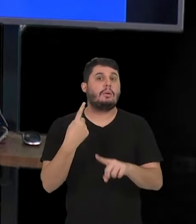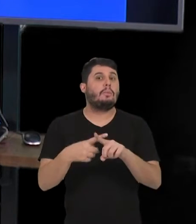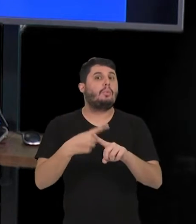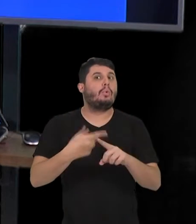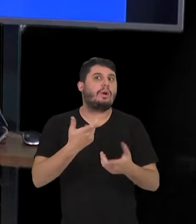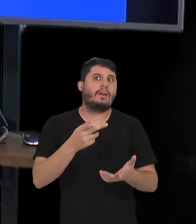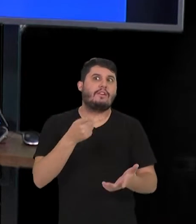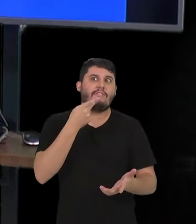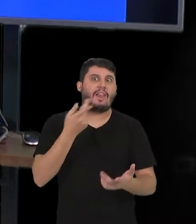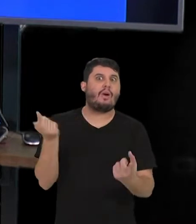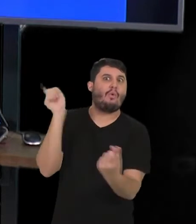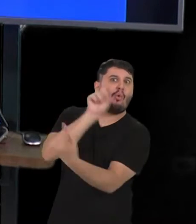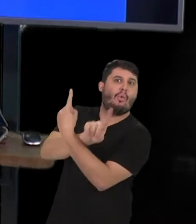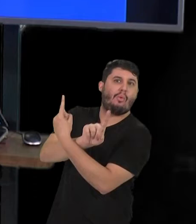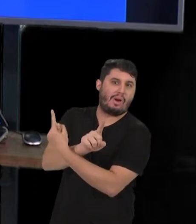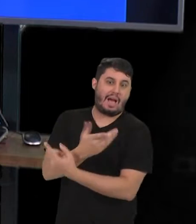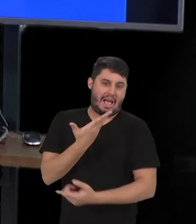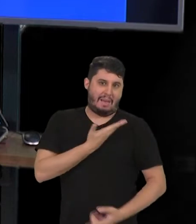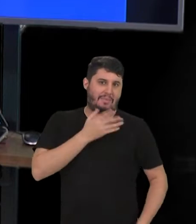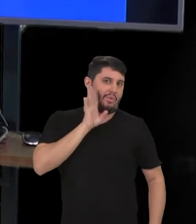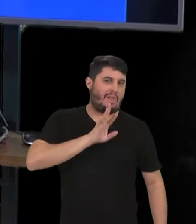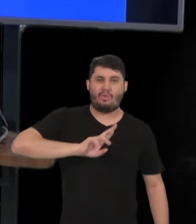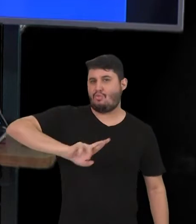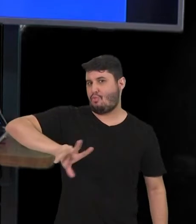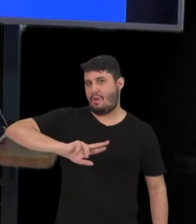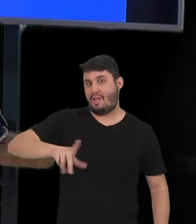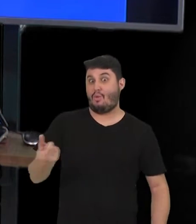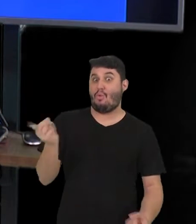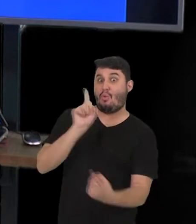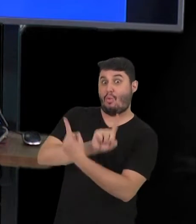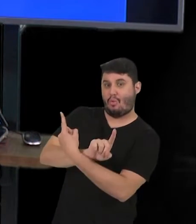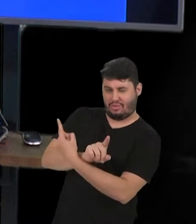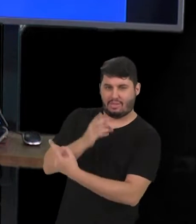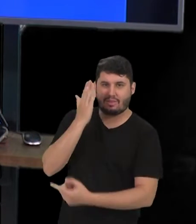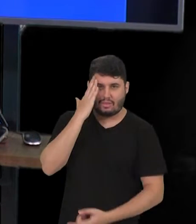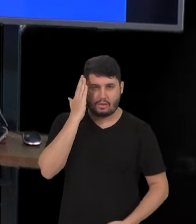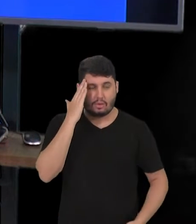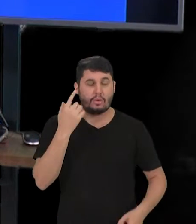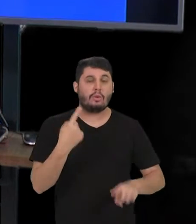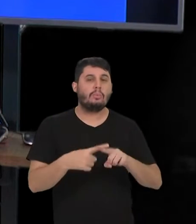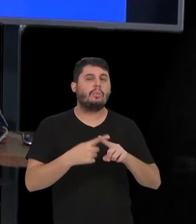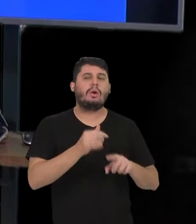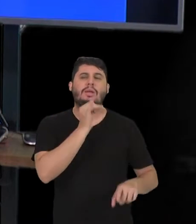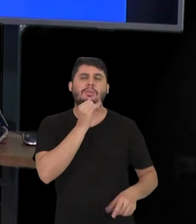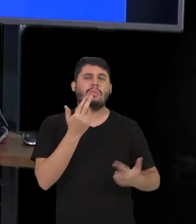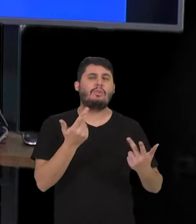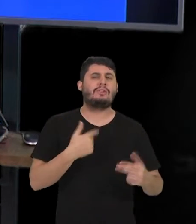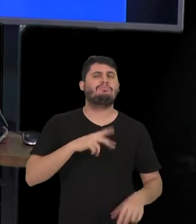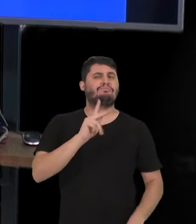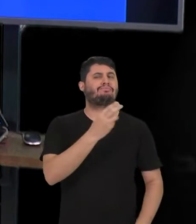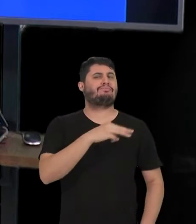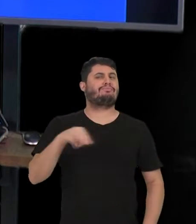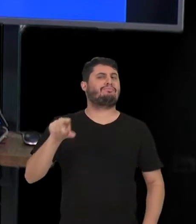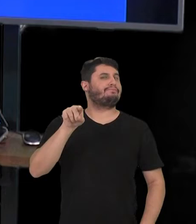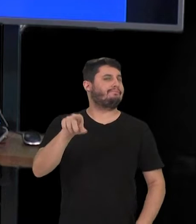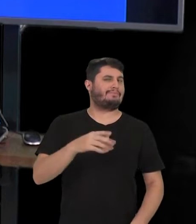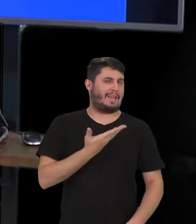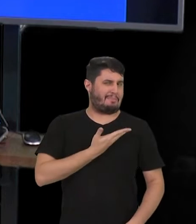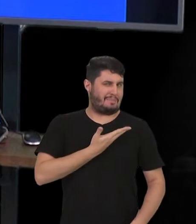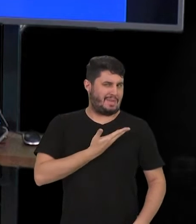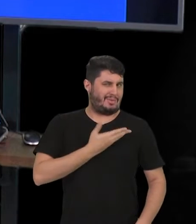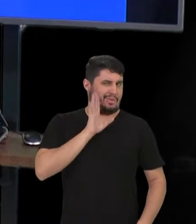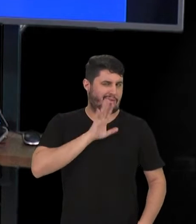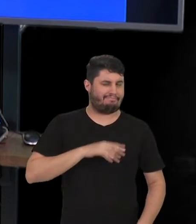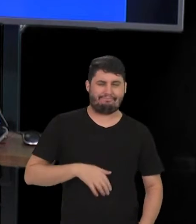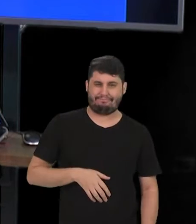é, na verdade, um bom amigo. Eu estou ironizando. Na voz, a gente fala no tom, né? Pega esse nice e transforma, ele é tão bonzinho. Mas na